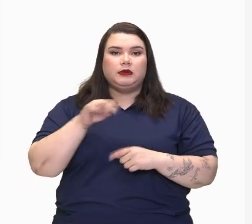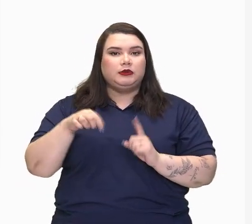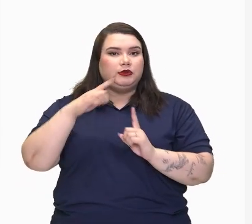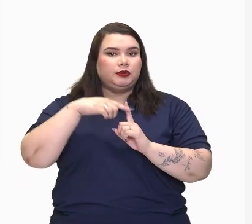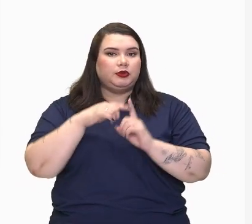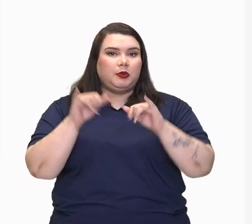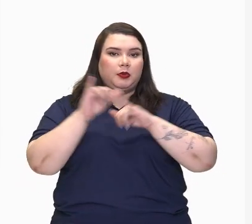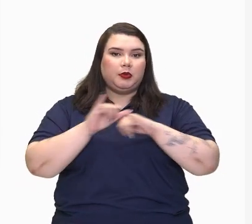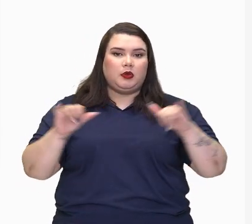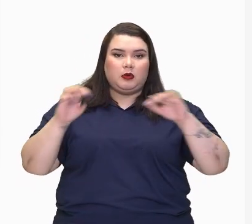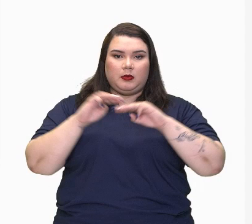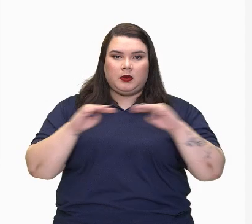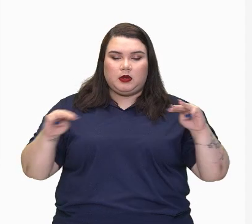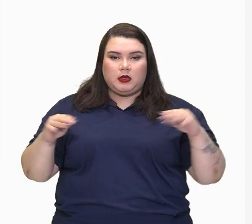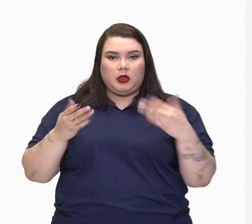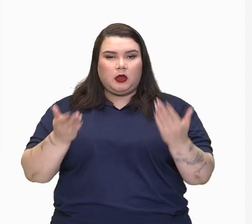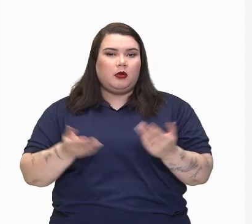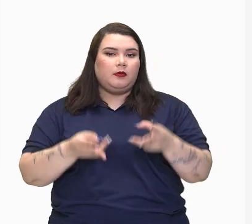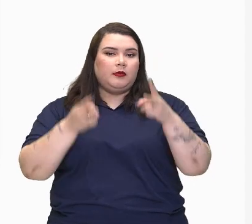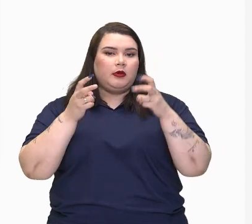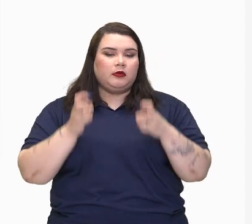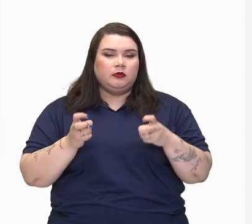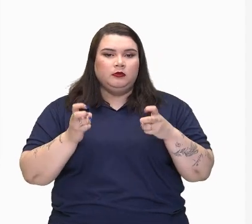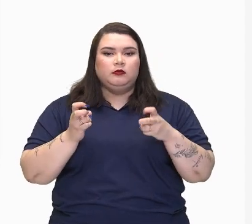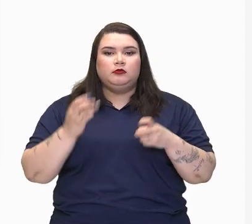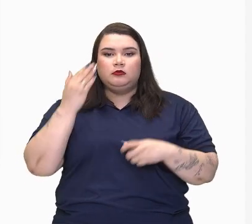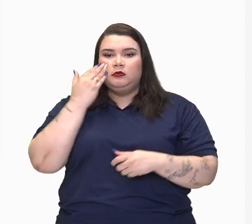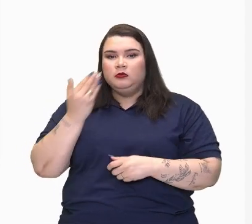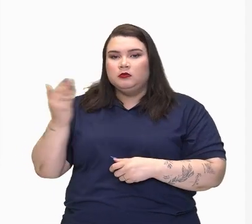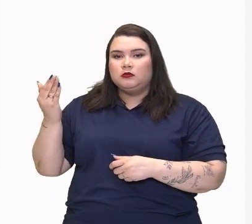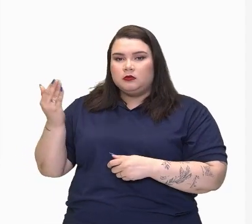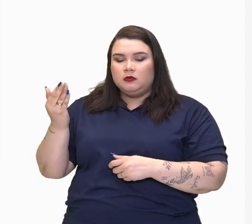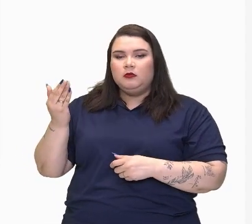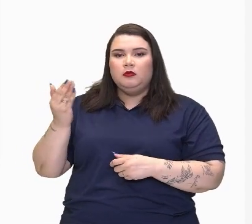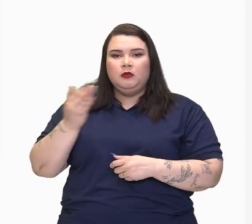Então, observem aí os trabalhadores